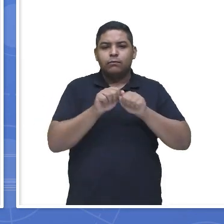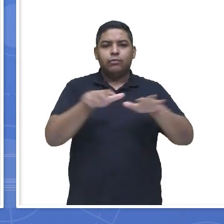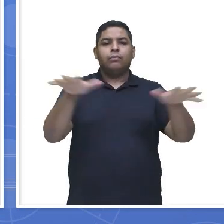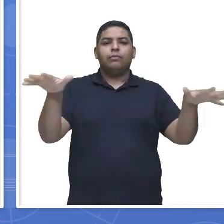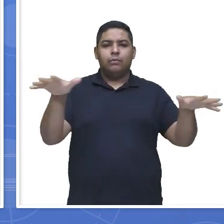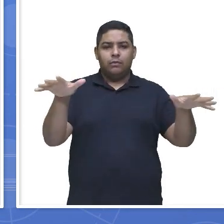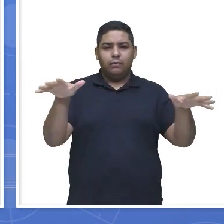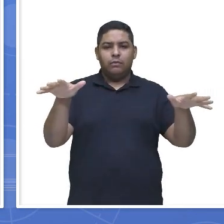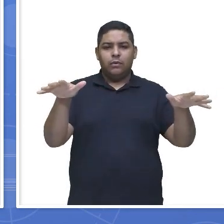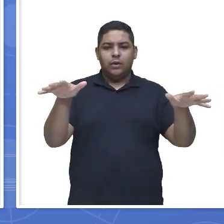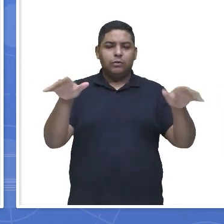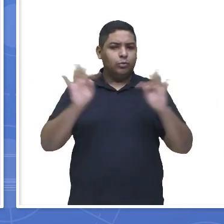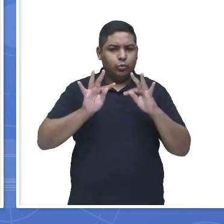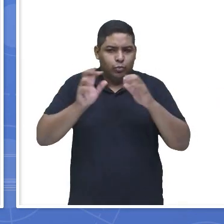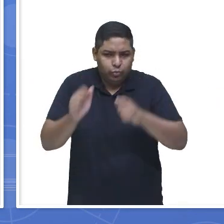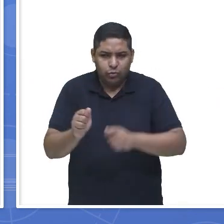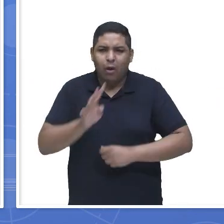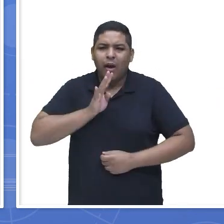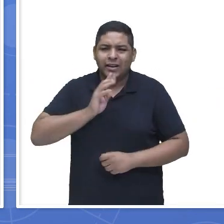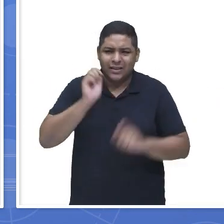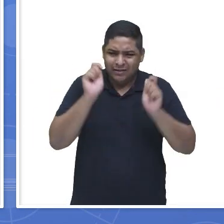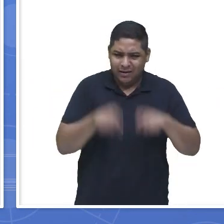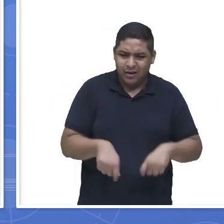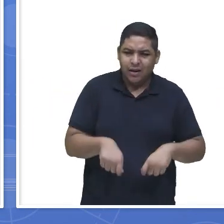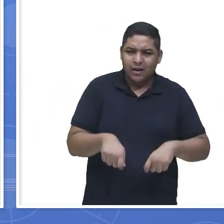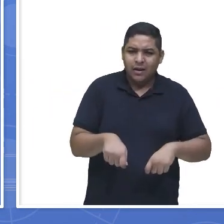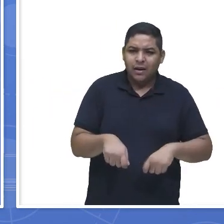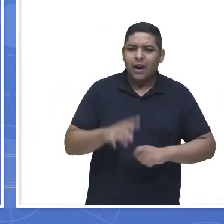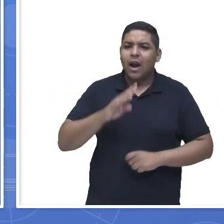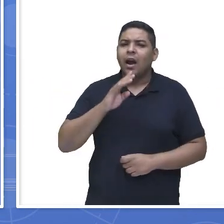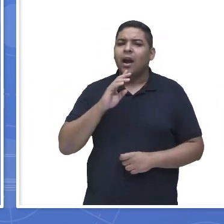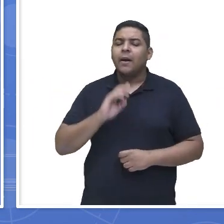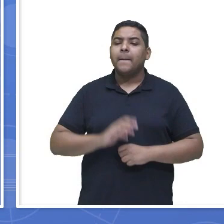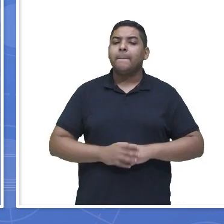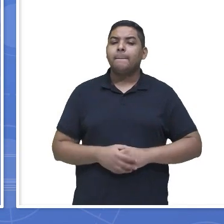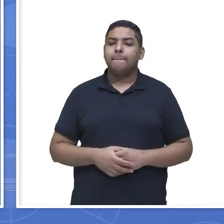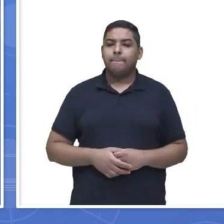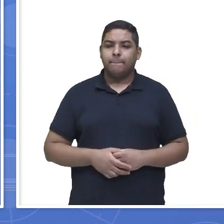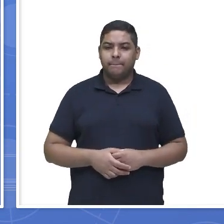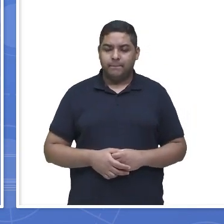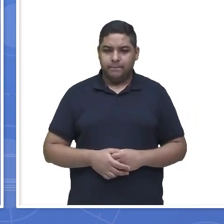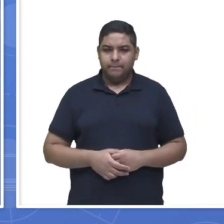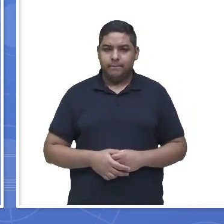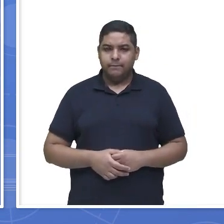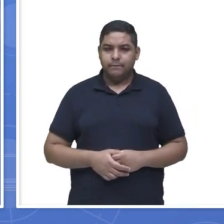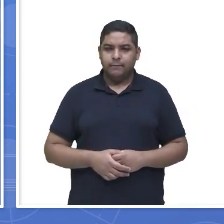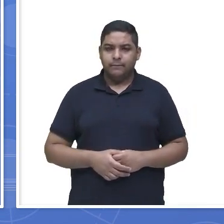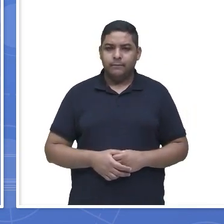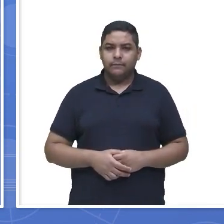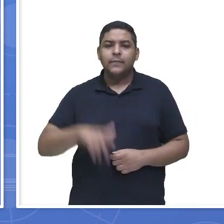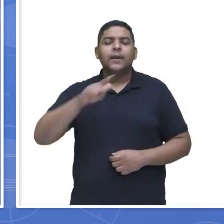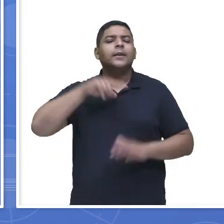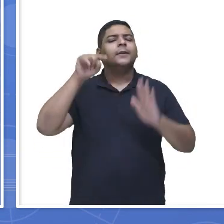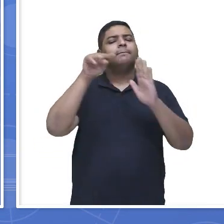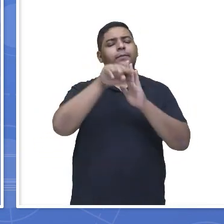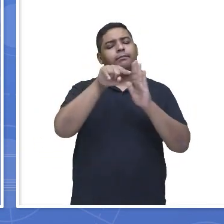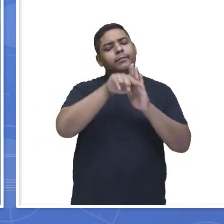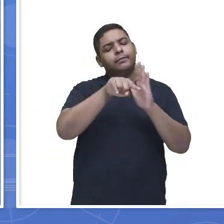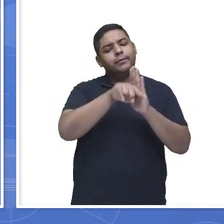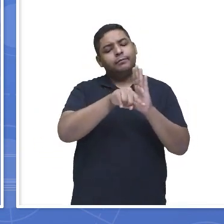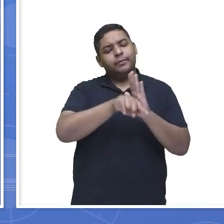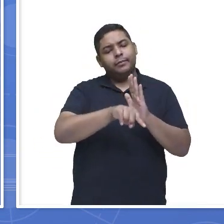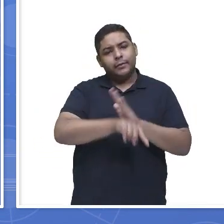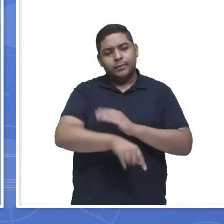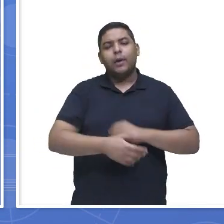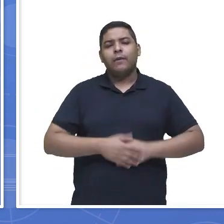acham? Será que é possível nós conhecermos tudo isso daí? Então, olha só, uma série de questionamentos que